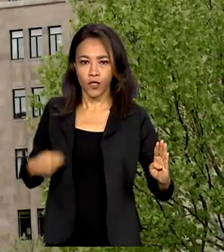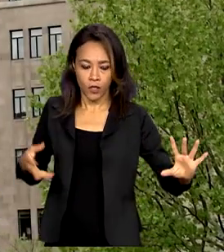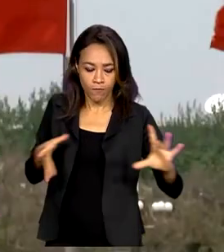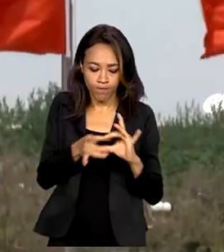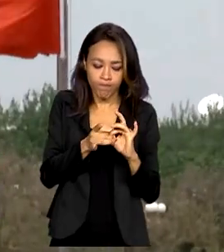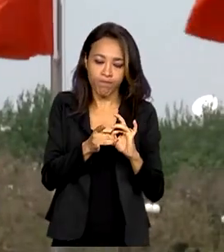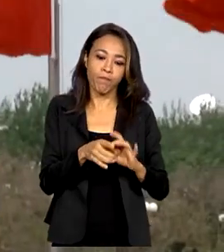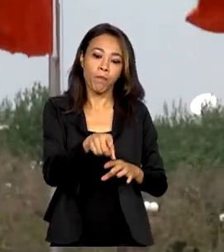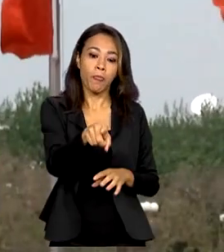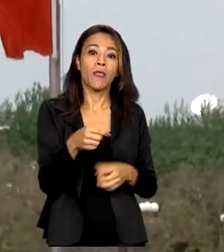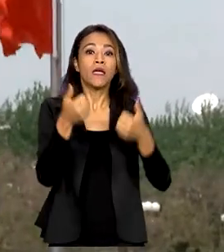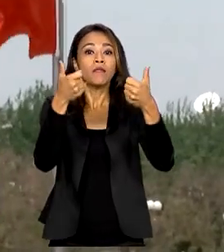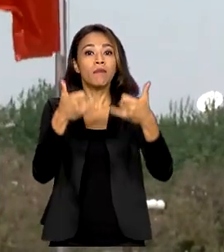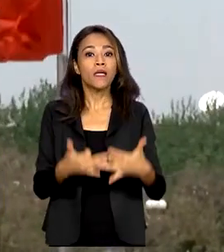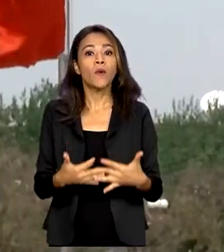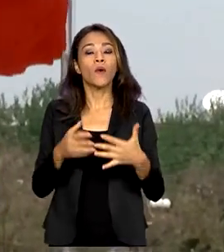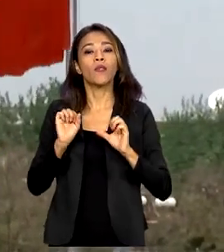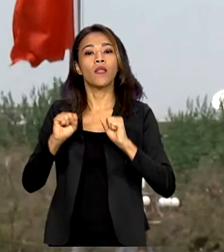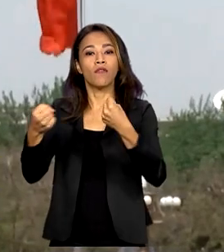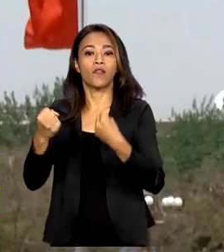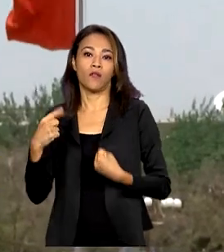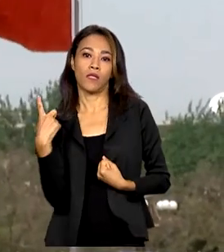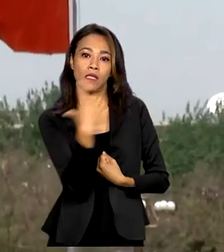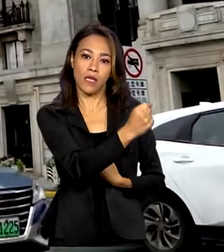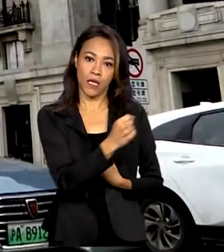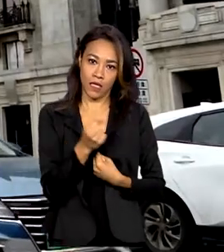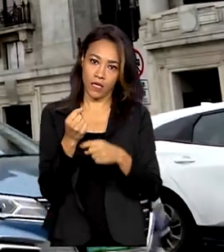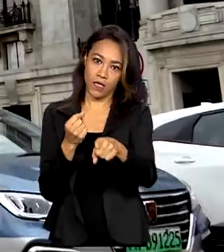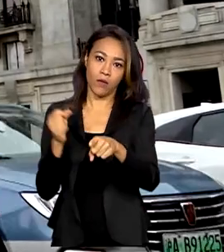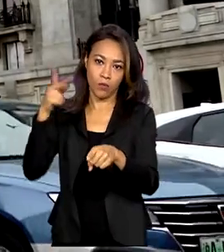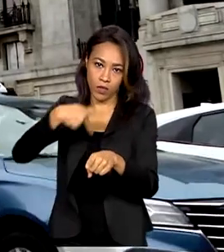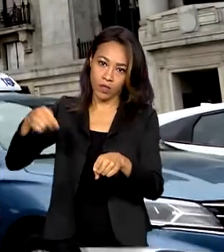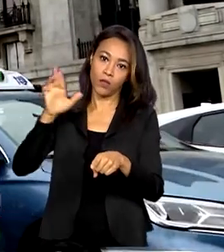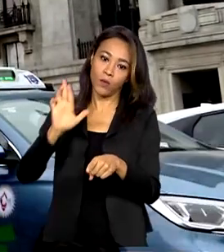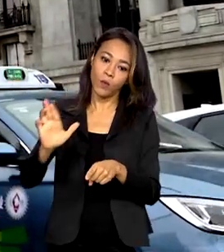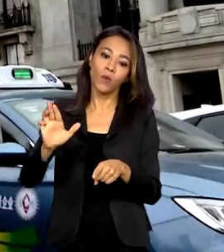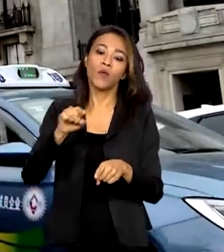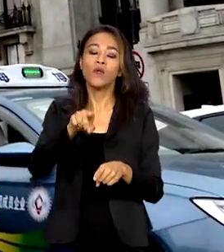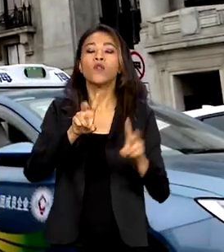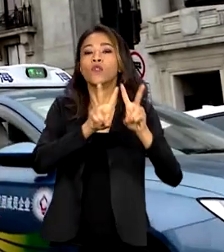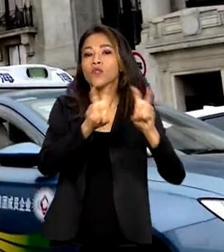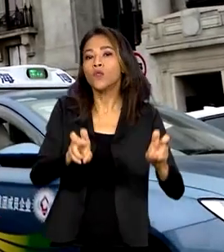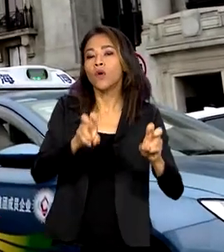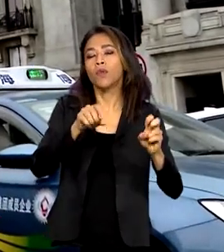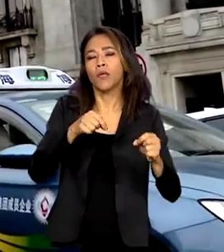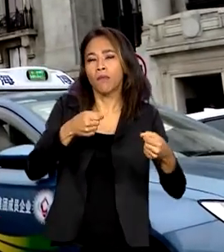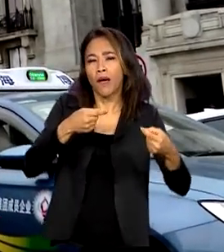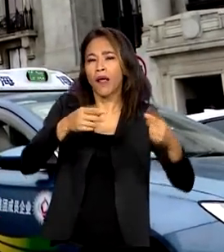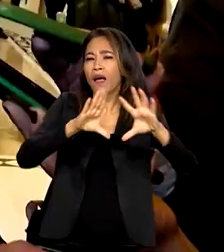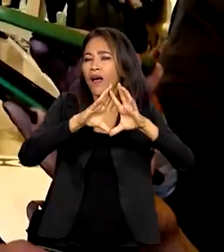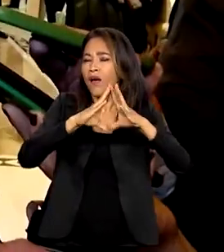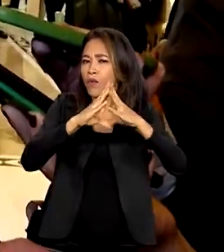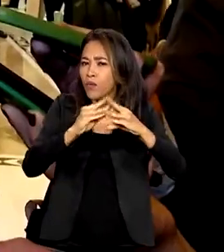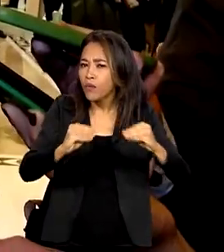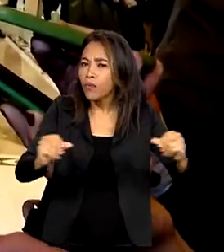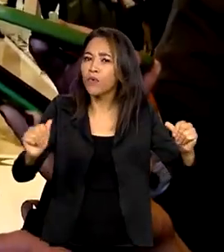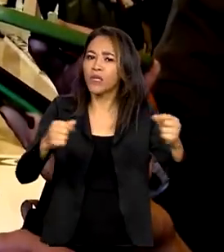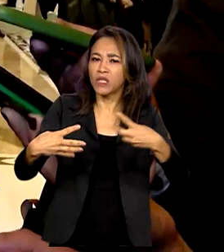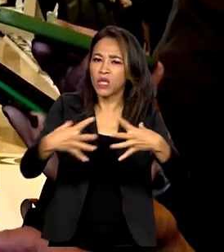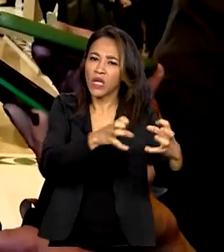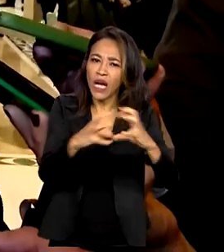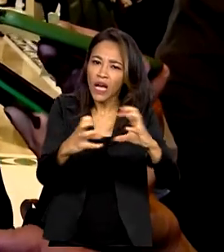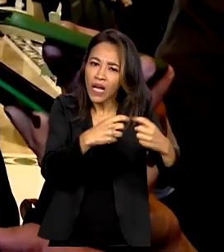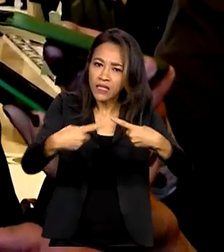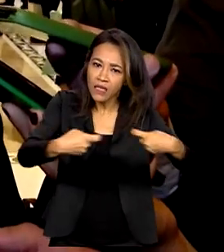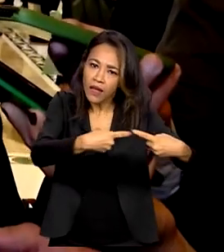presidente Lula defendeu a criação de uma comissão independente para intermediar o conflito entre Rússia e Ucrânia. Eu conversei isso com